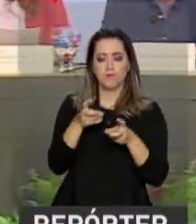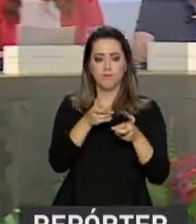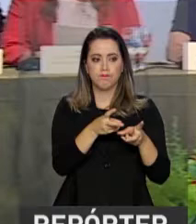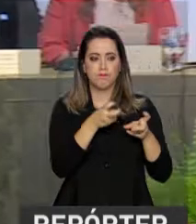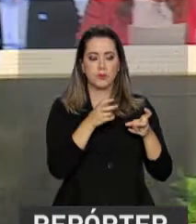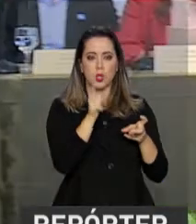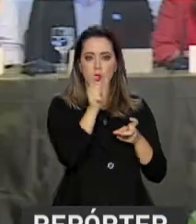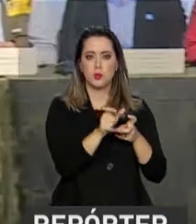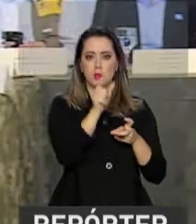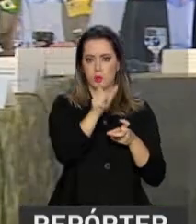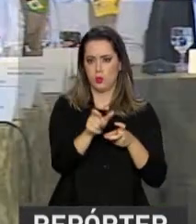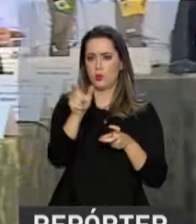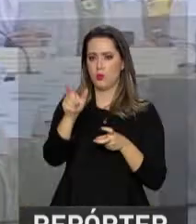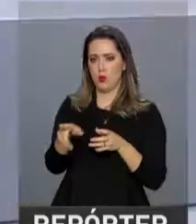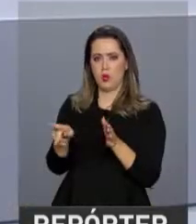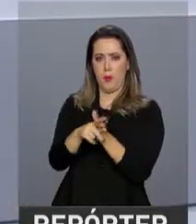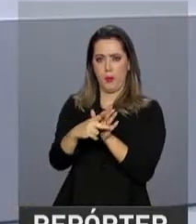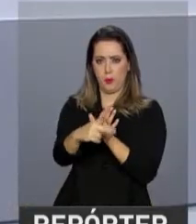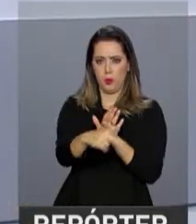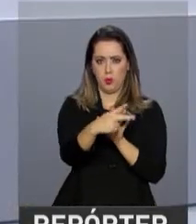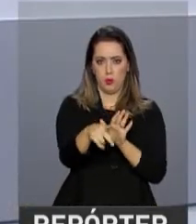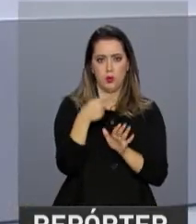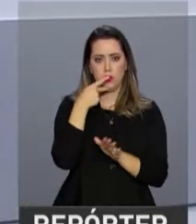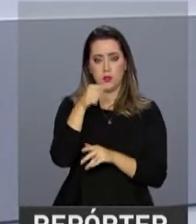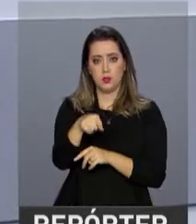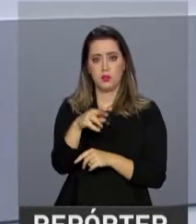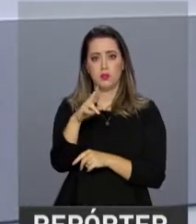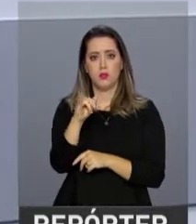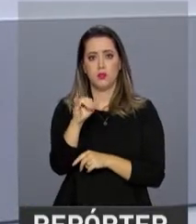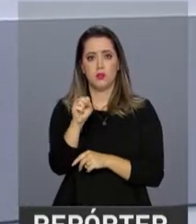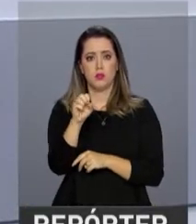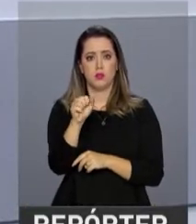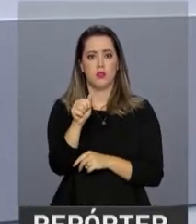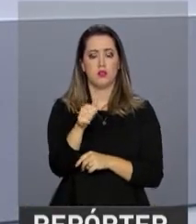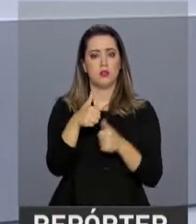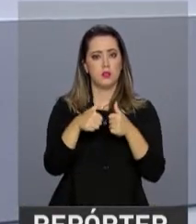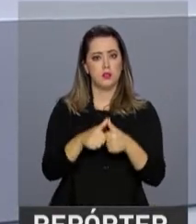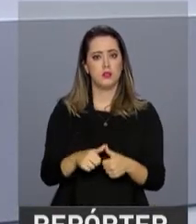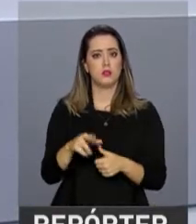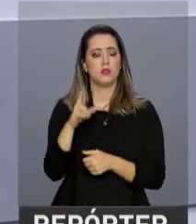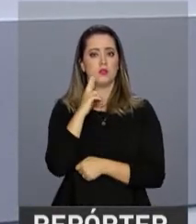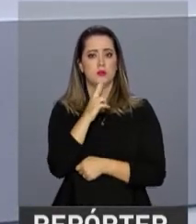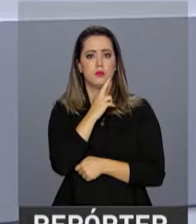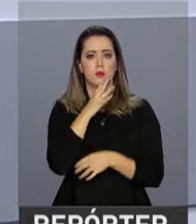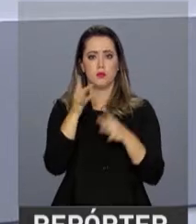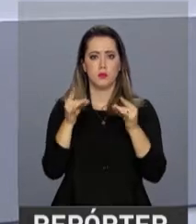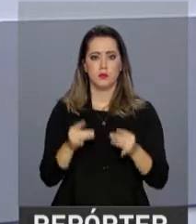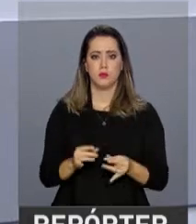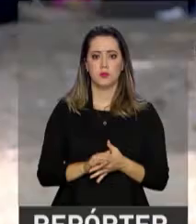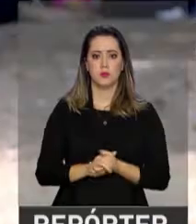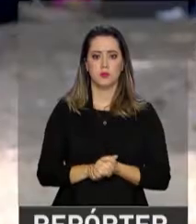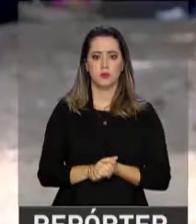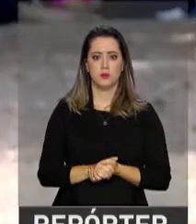sugestões dos políticos locais. A repórter Raíssa Lopes está em Roraima e traz os detalhes para a gente.